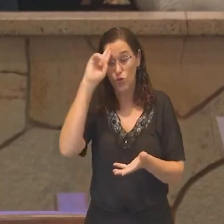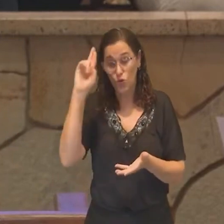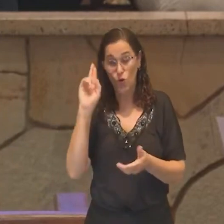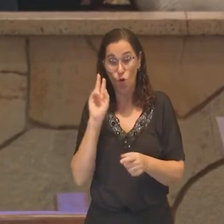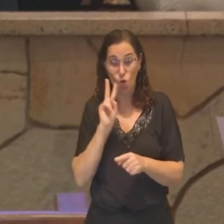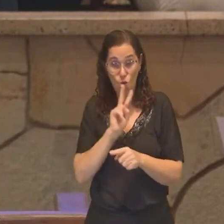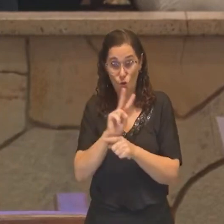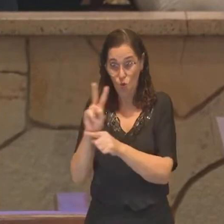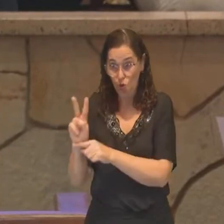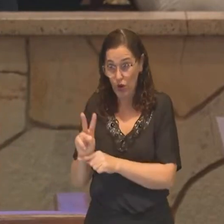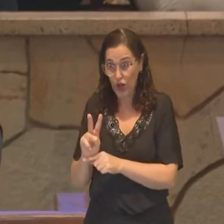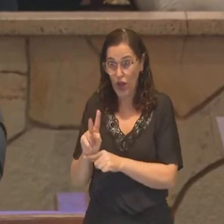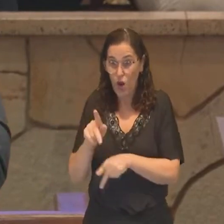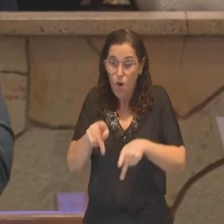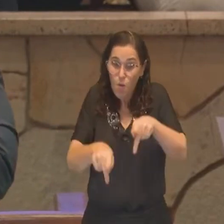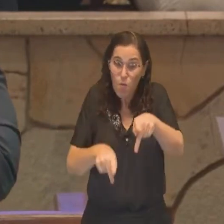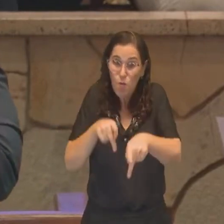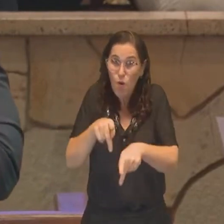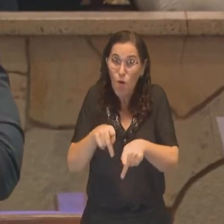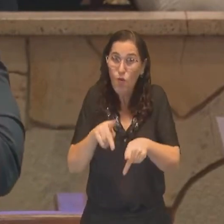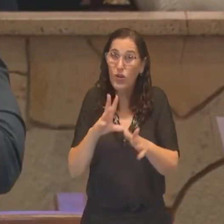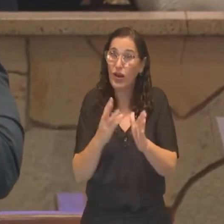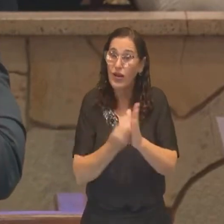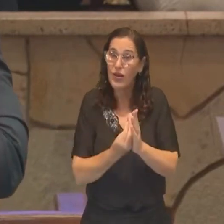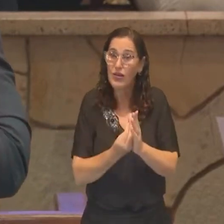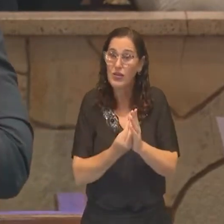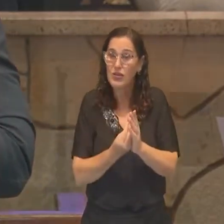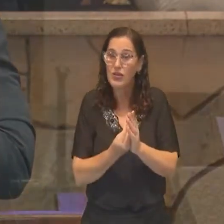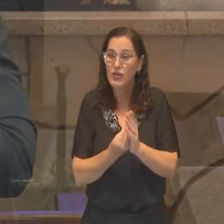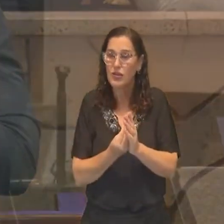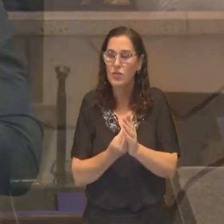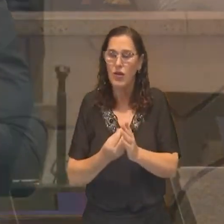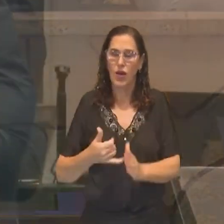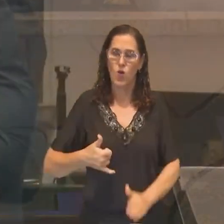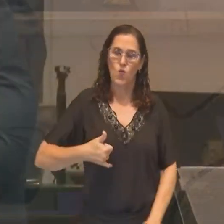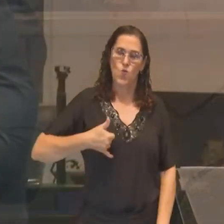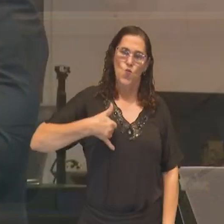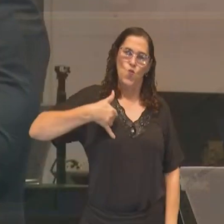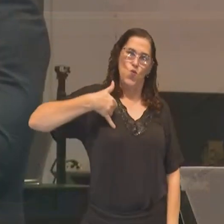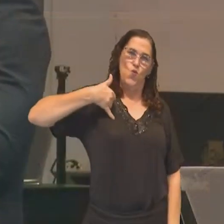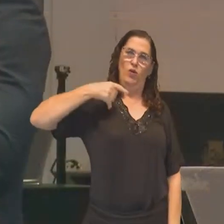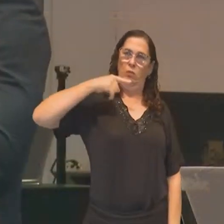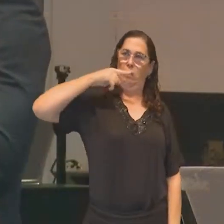também aquele povo para que a altivez, o orgulho,